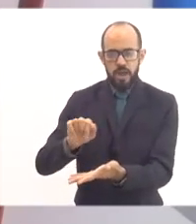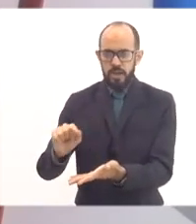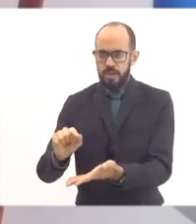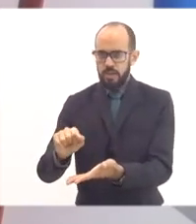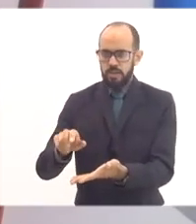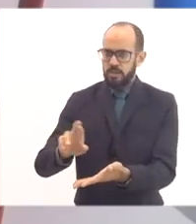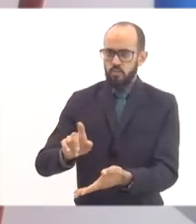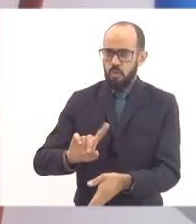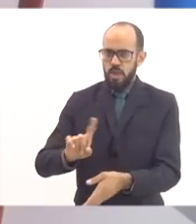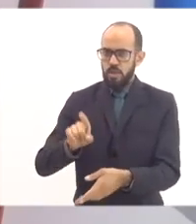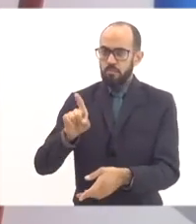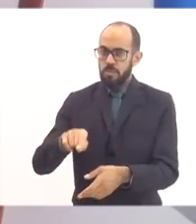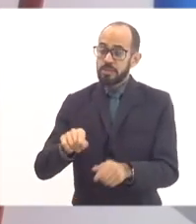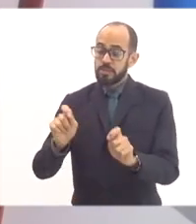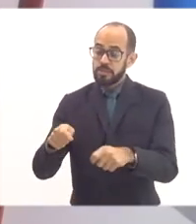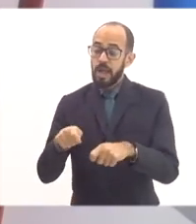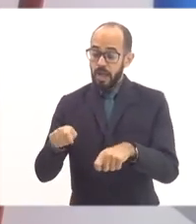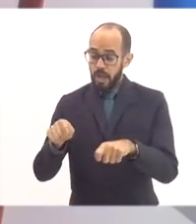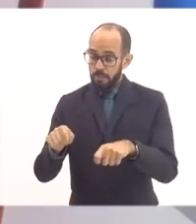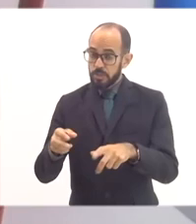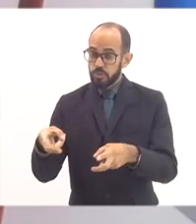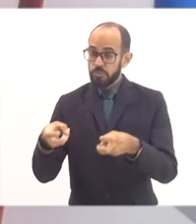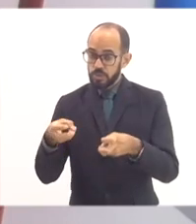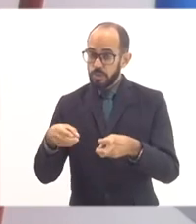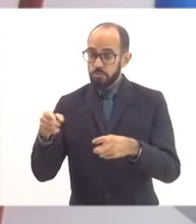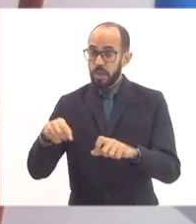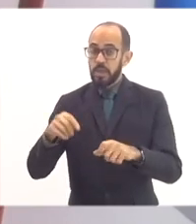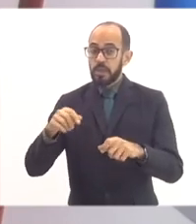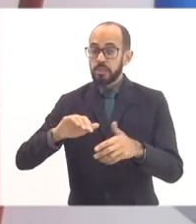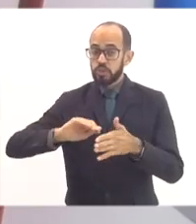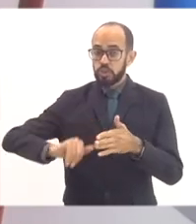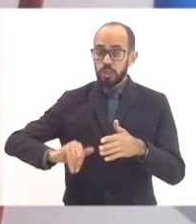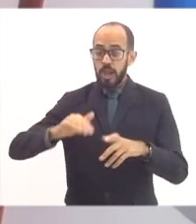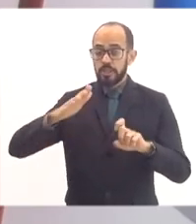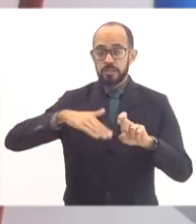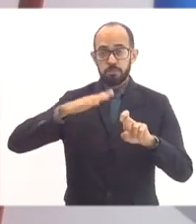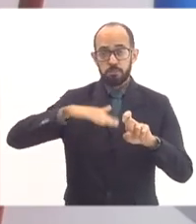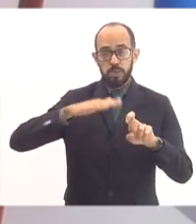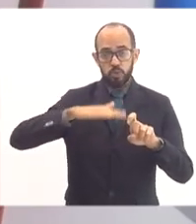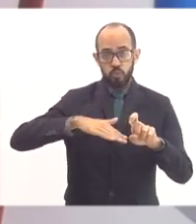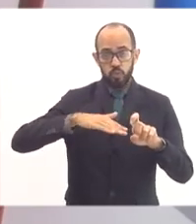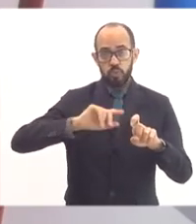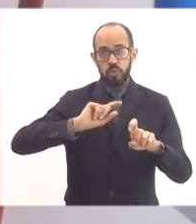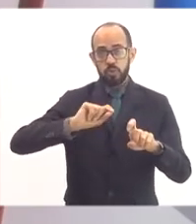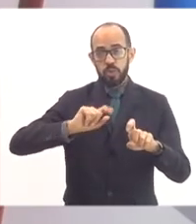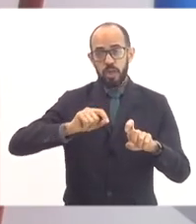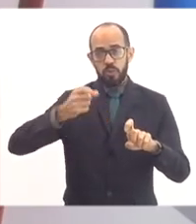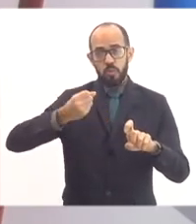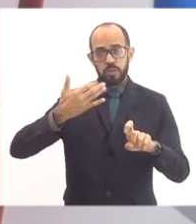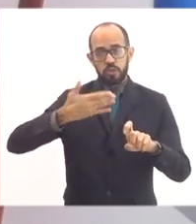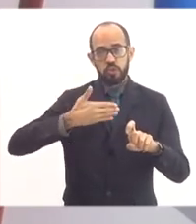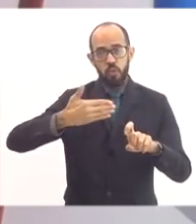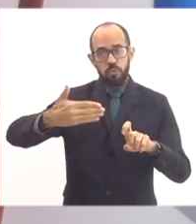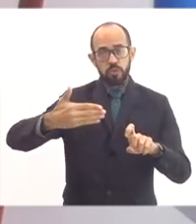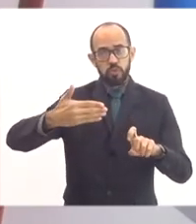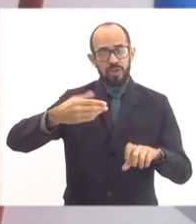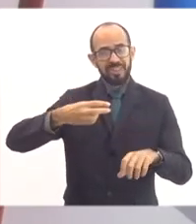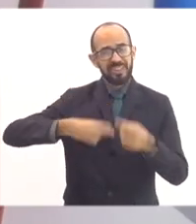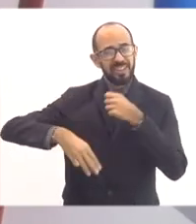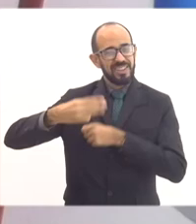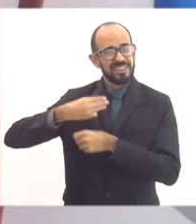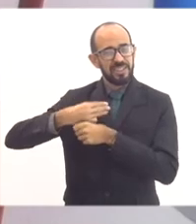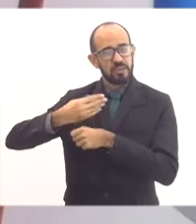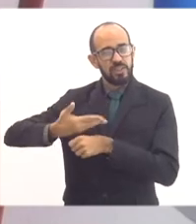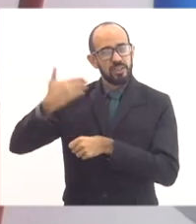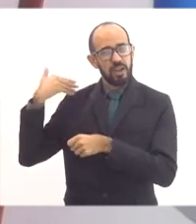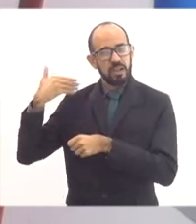oficialmente, mas servem para desmistificar algo que nós, desde que começamos esse trabalho há 3 anos atrás, sempre ouvimos. Olha,